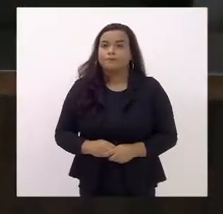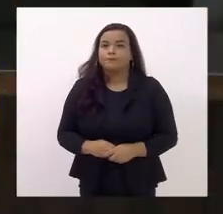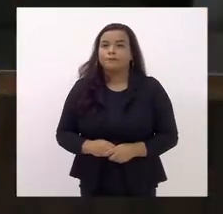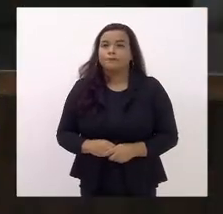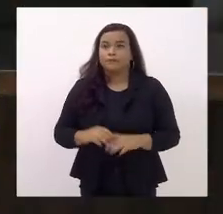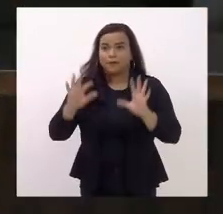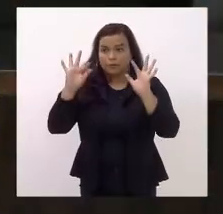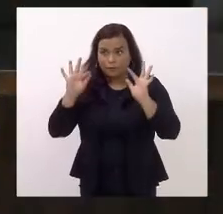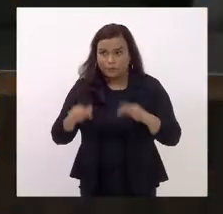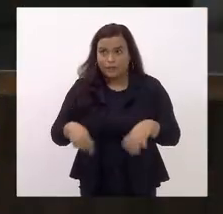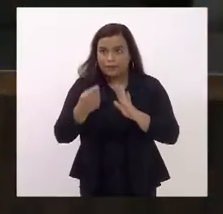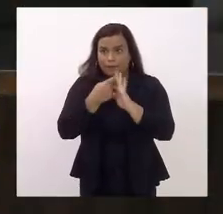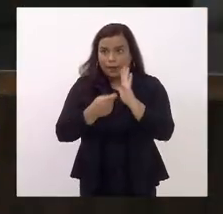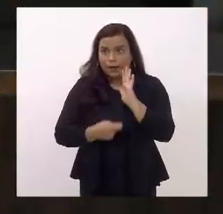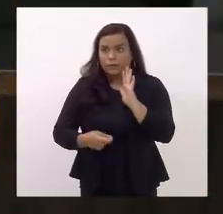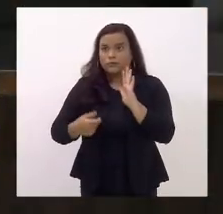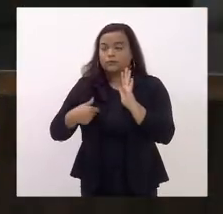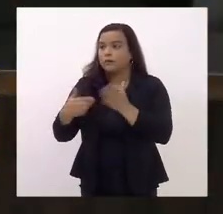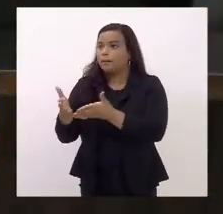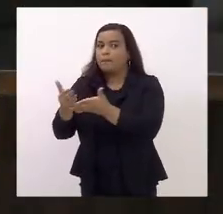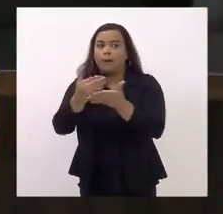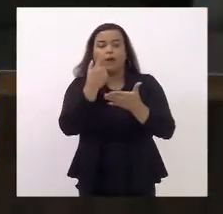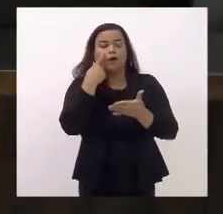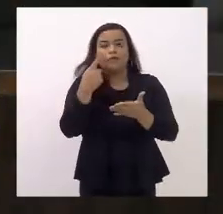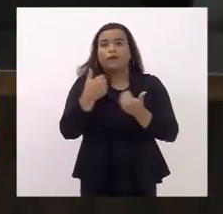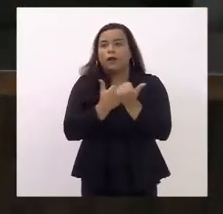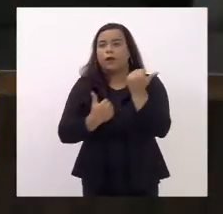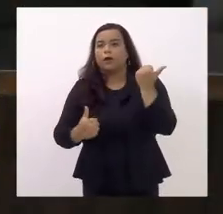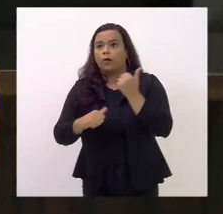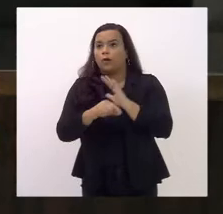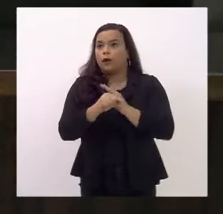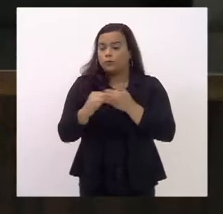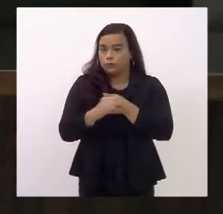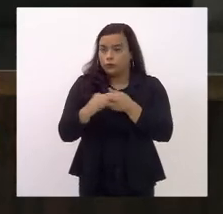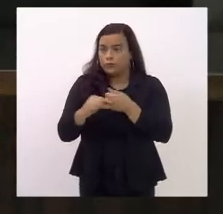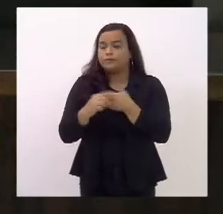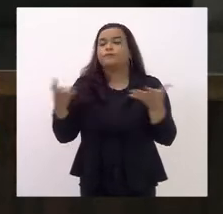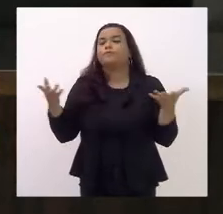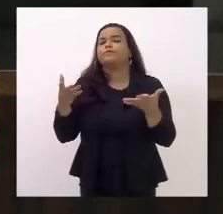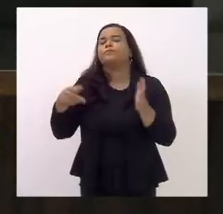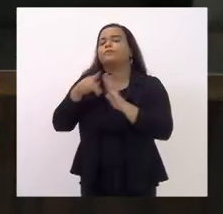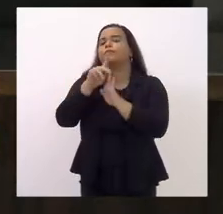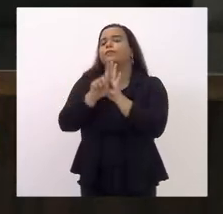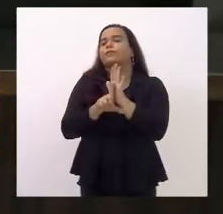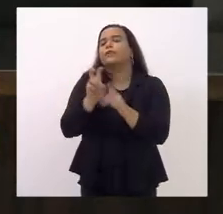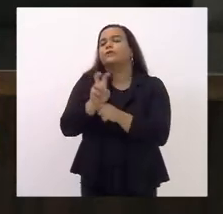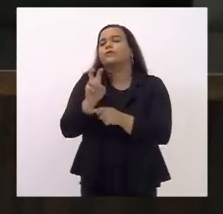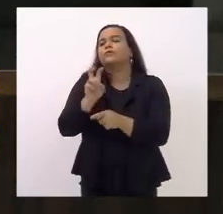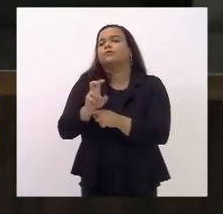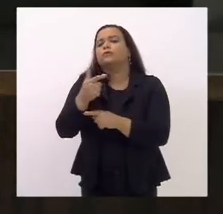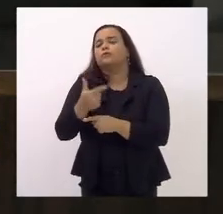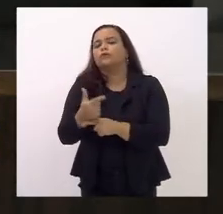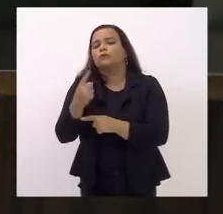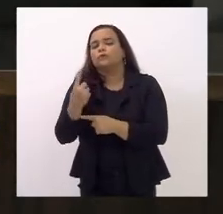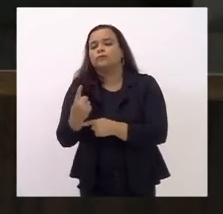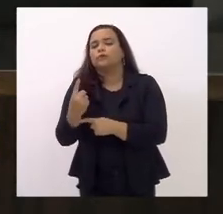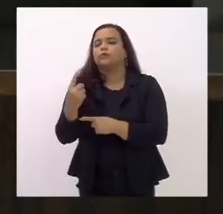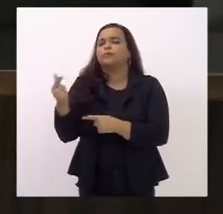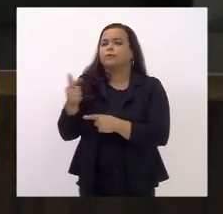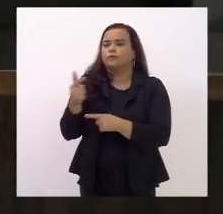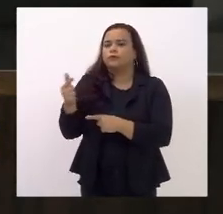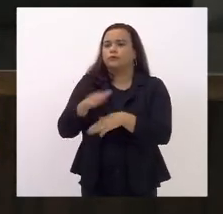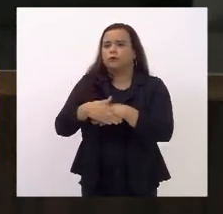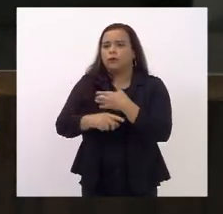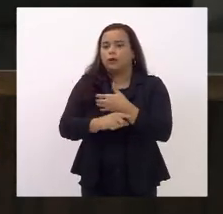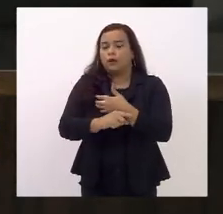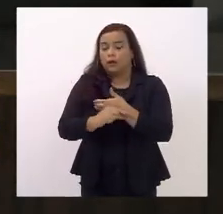da pauta, vou colher a autoria. Em regime de urgência, em discussão única, projeto de lei 5521 de 22, de autoria dos deputados Luiz